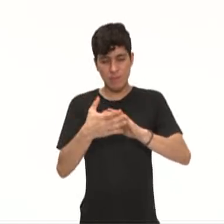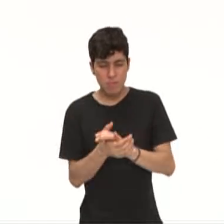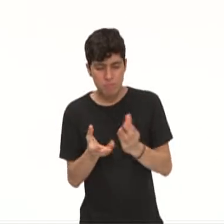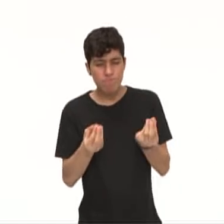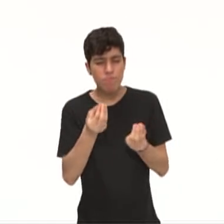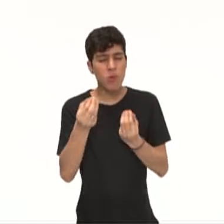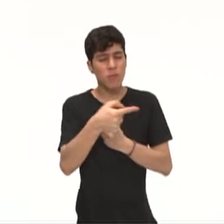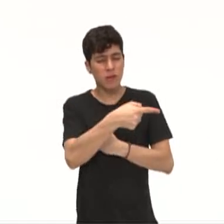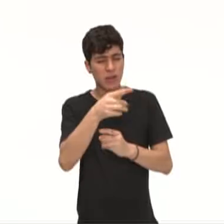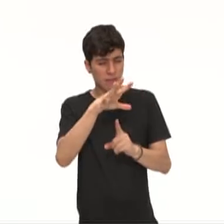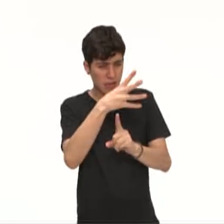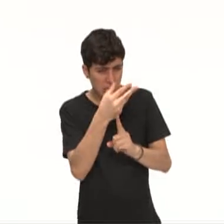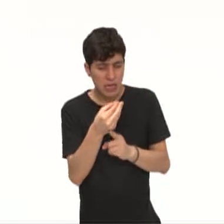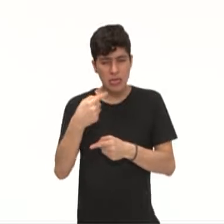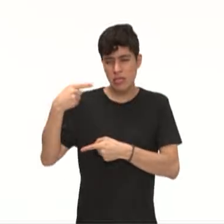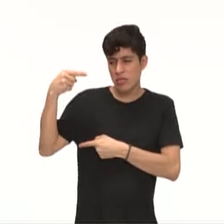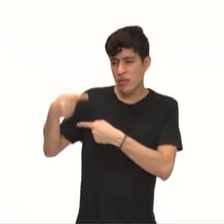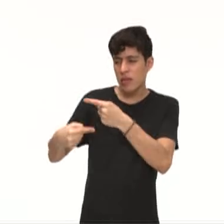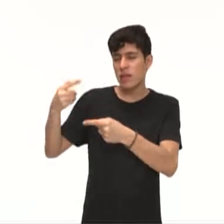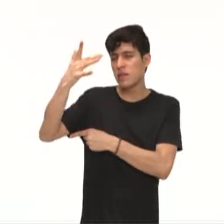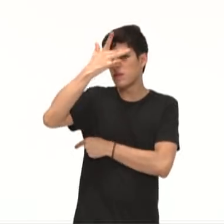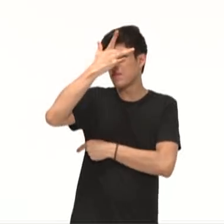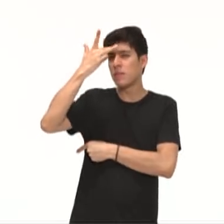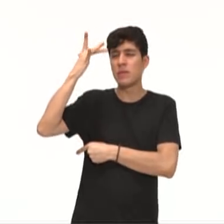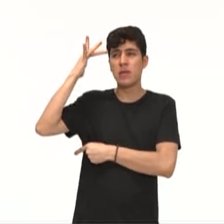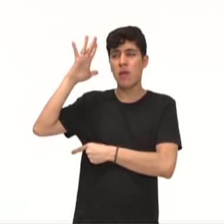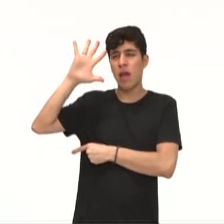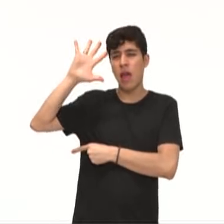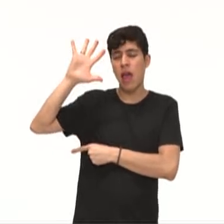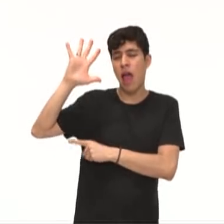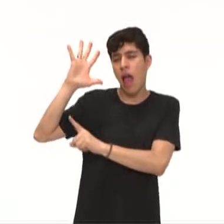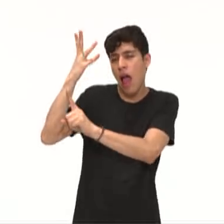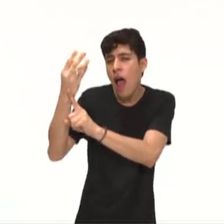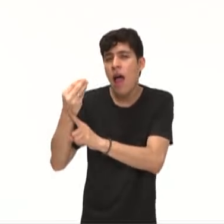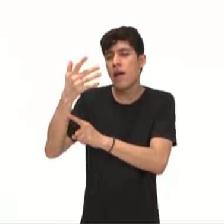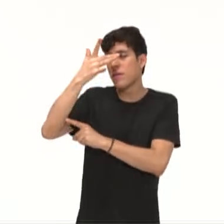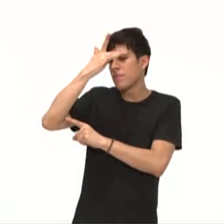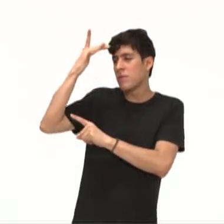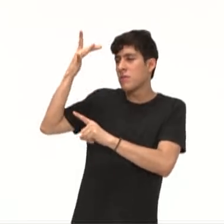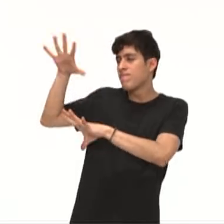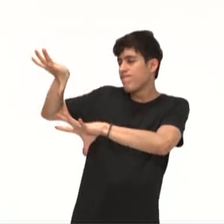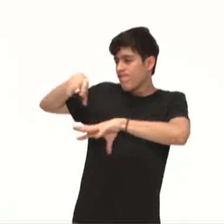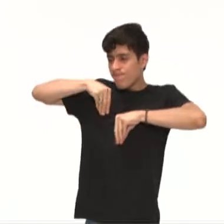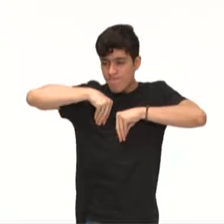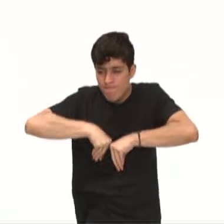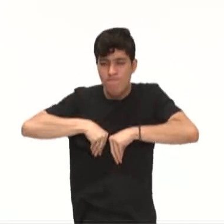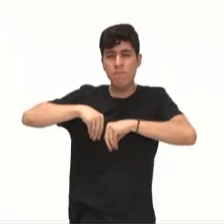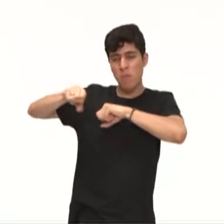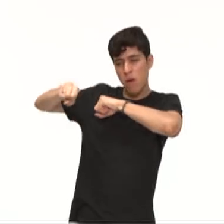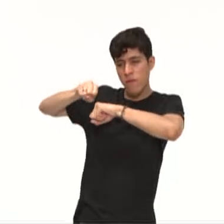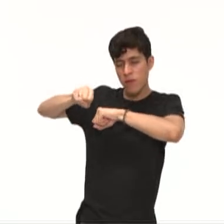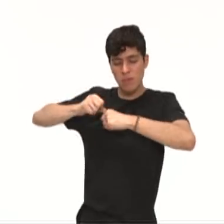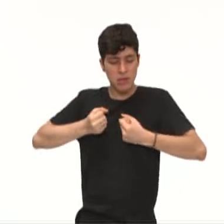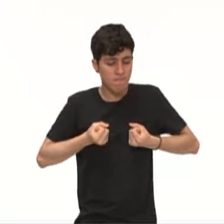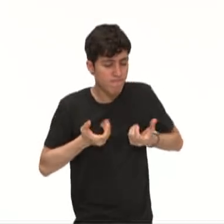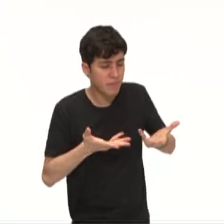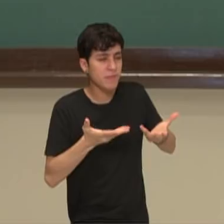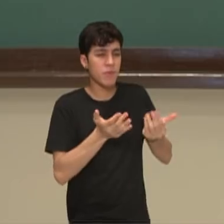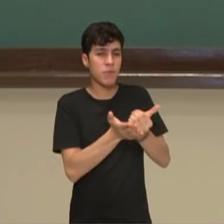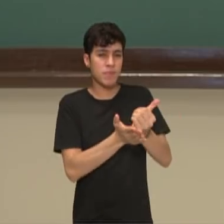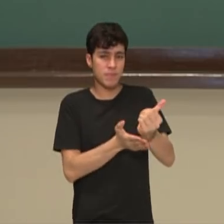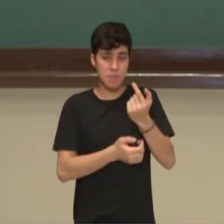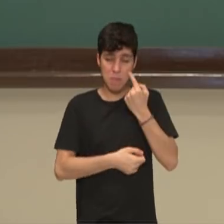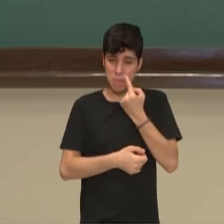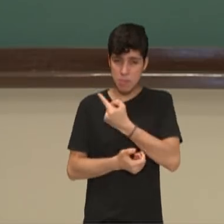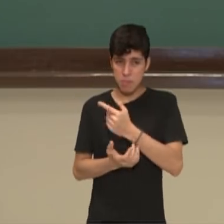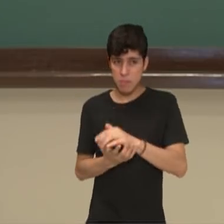passar e novas gerações de poetas, artistas, pensadores absorveriam o legado dos modernistas. Vamos traduzir esse trechinho aqui de texto. Olha lá,